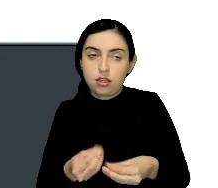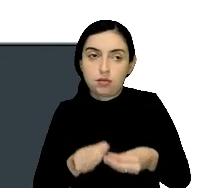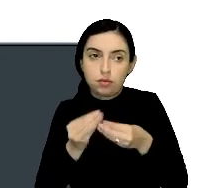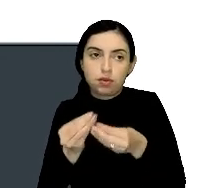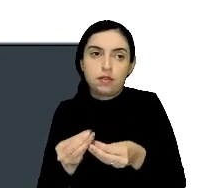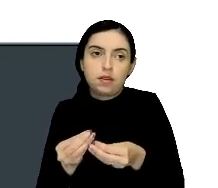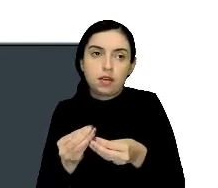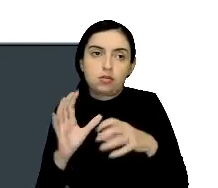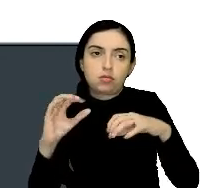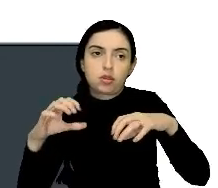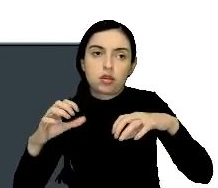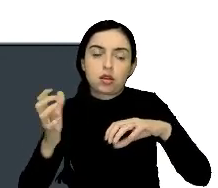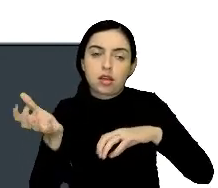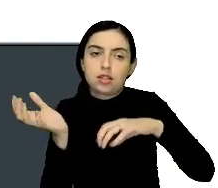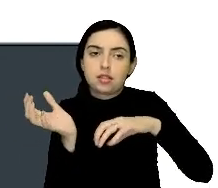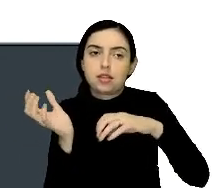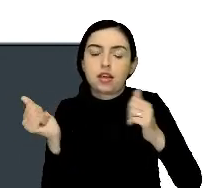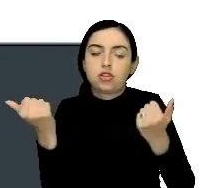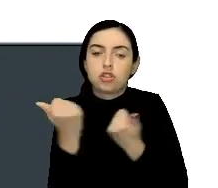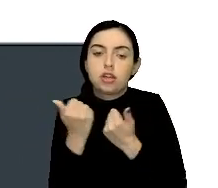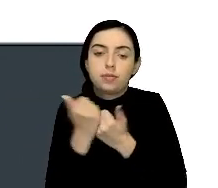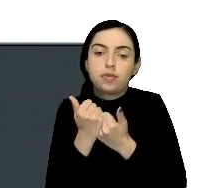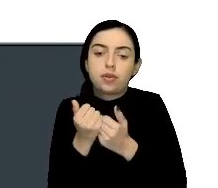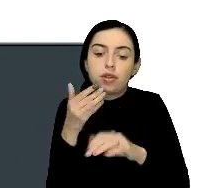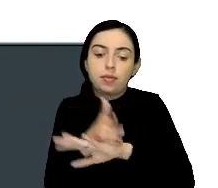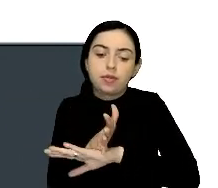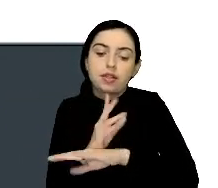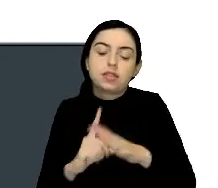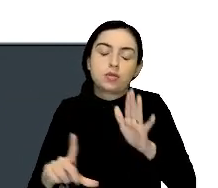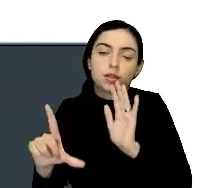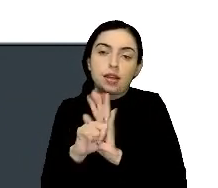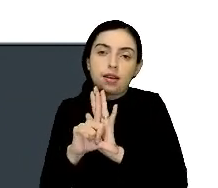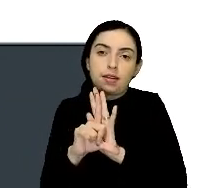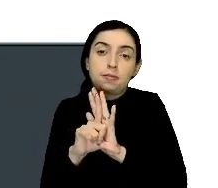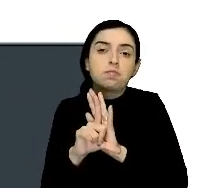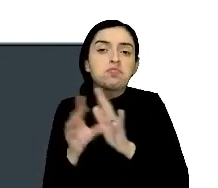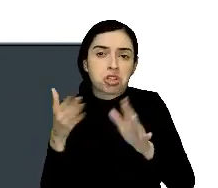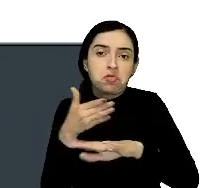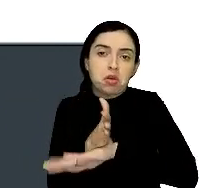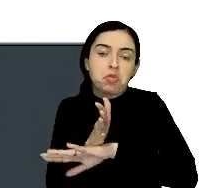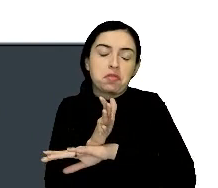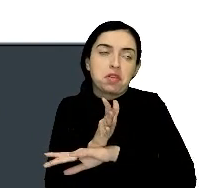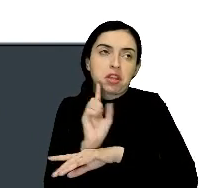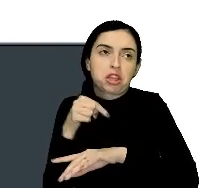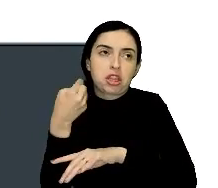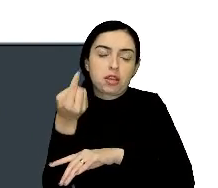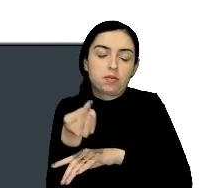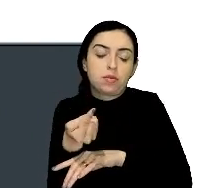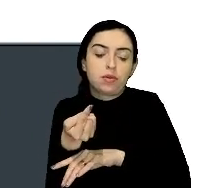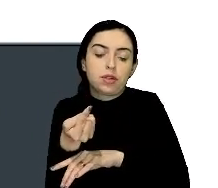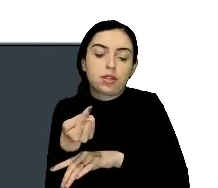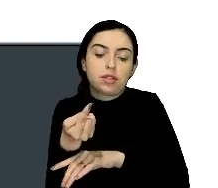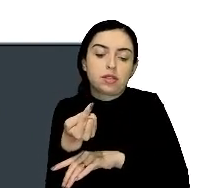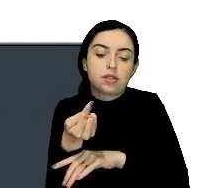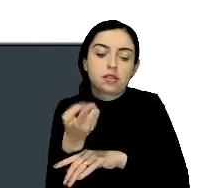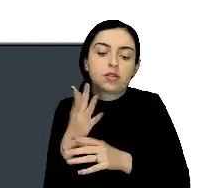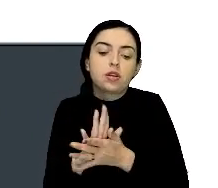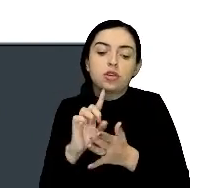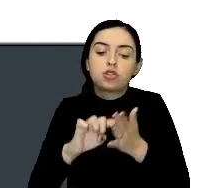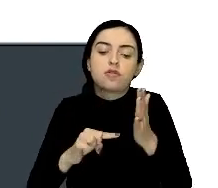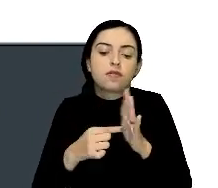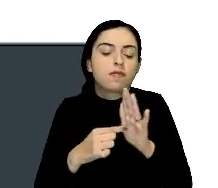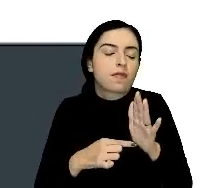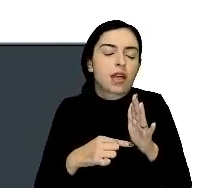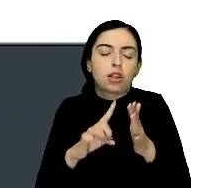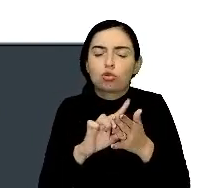a carta de apoio à aprovação da lei. Então ele foi aprovado e depois ele foi sancionado com vetos.